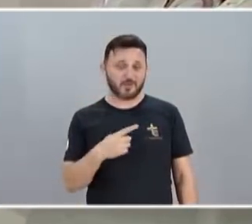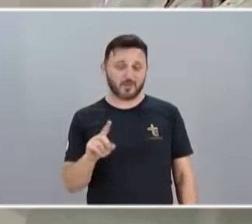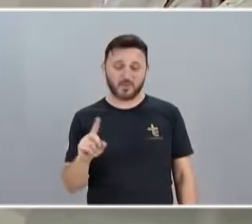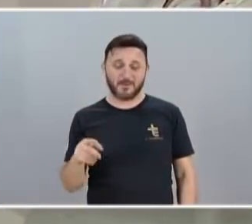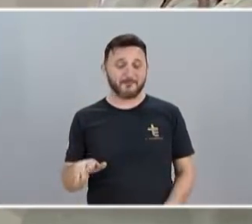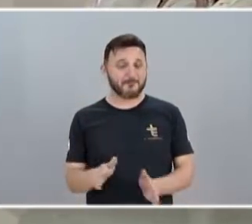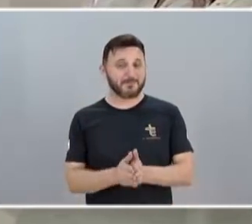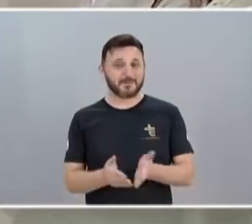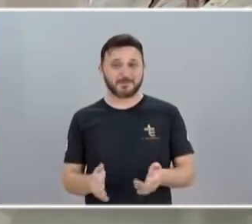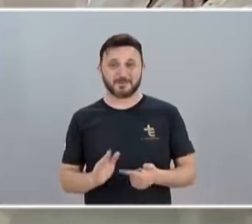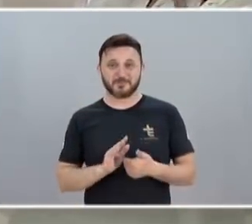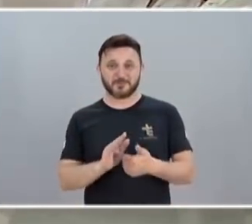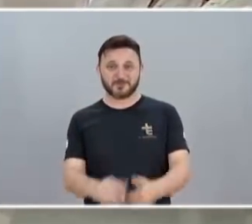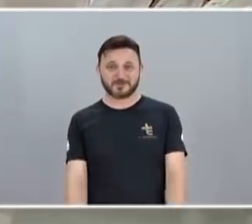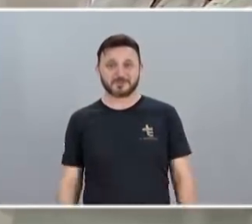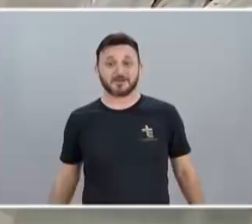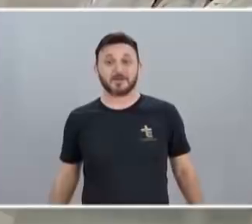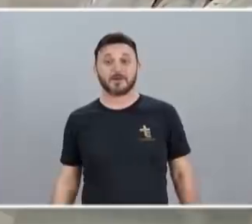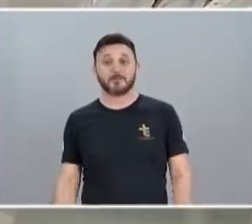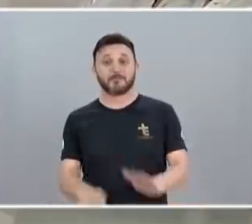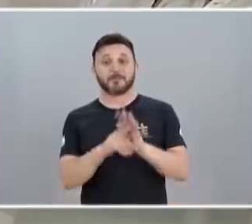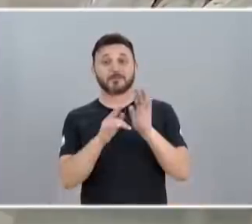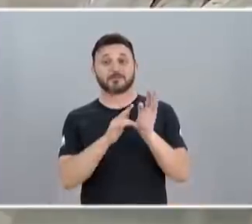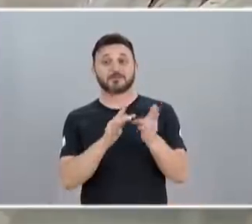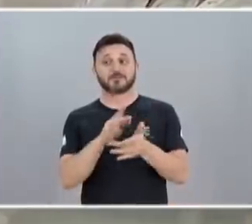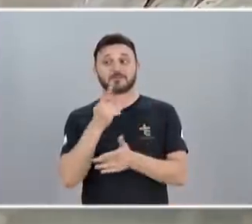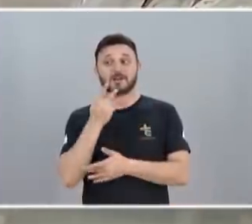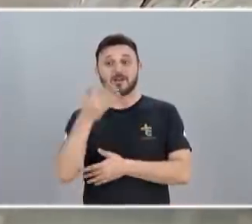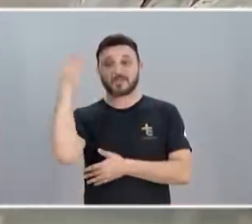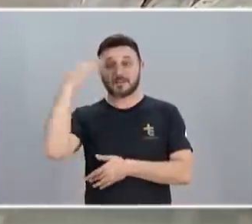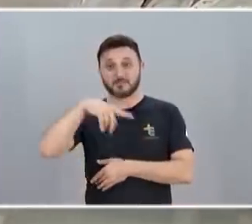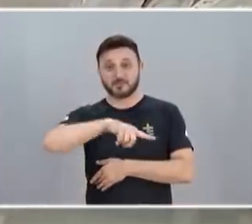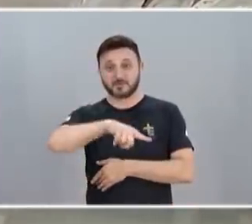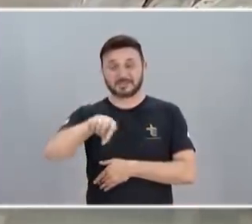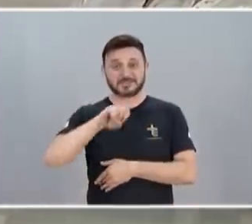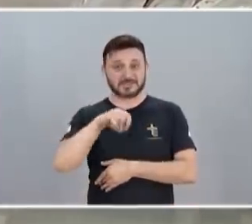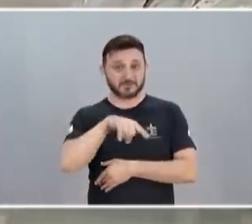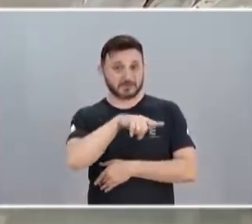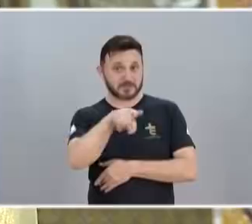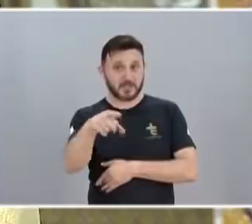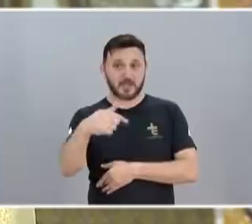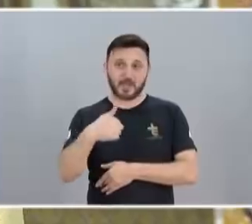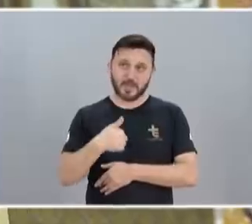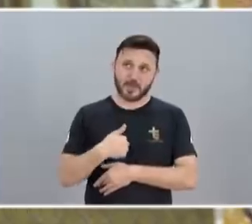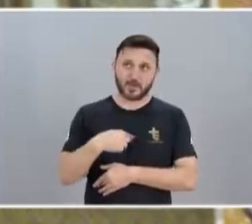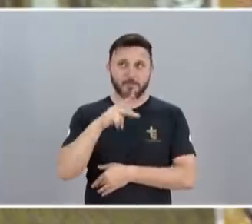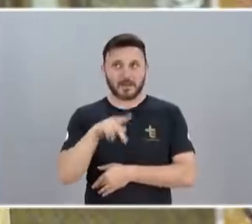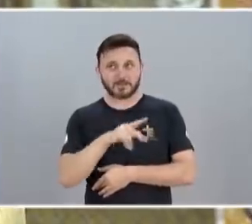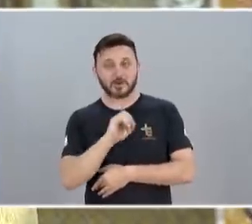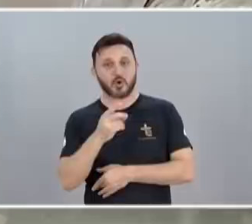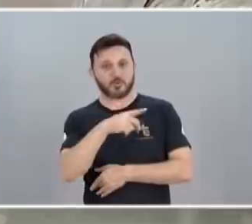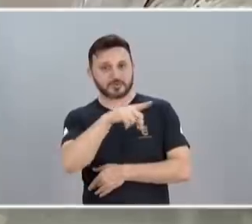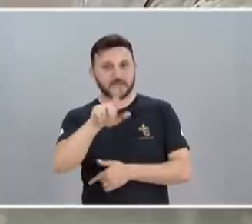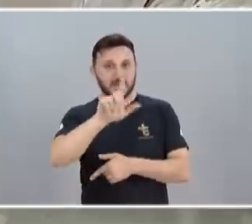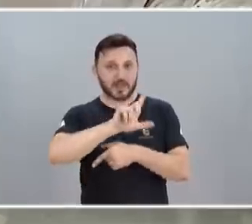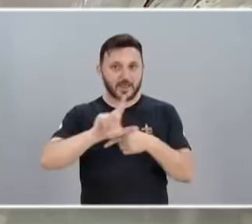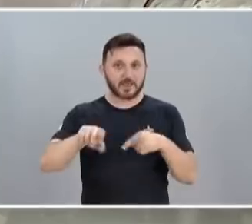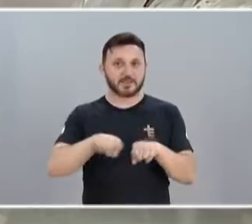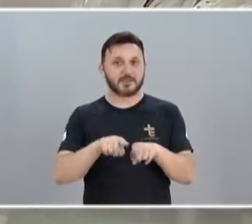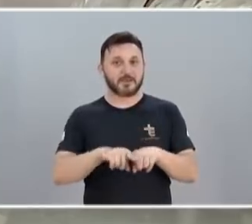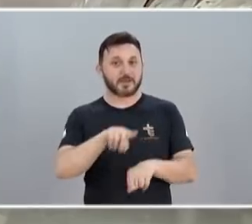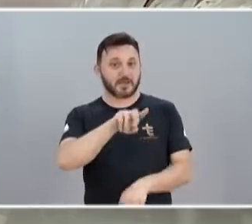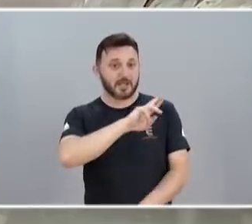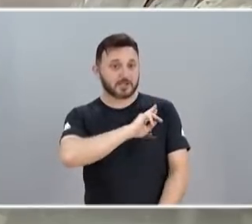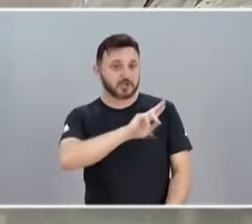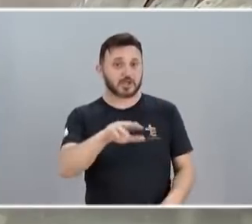Vós sereis minhas testemunhas. Mas você tem que ouvir isso. Se você, eu, padre, você leigo, você religiosa,